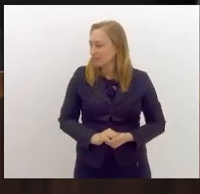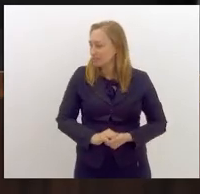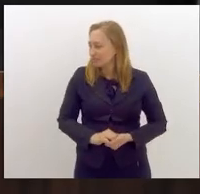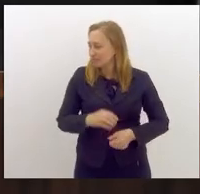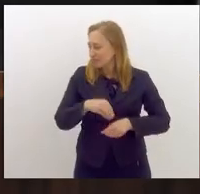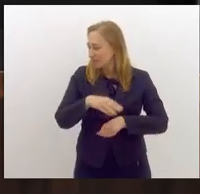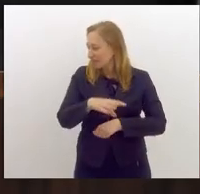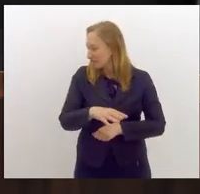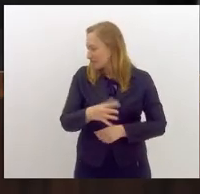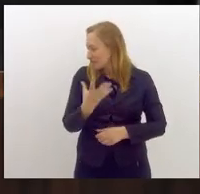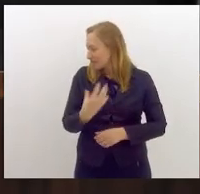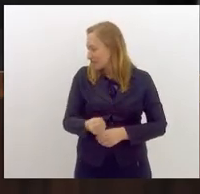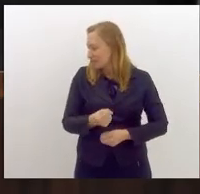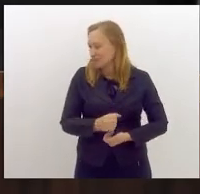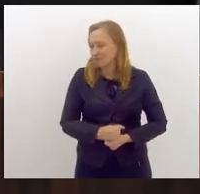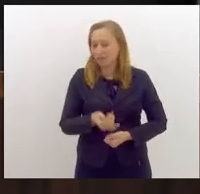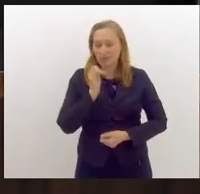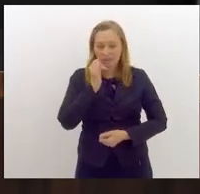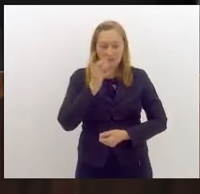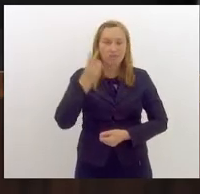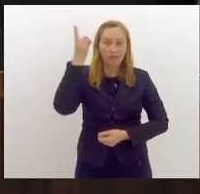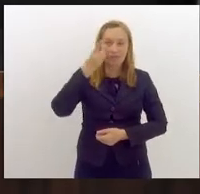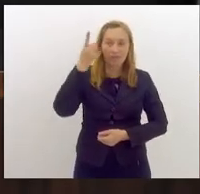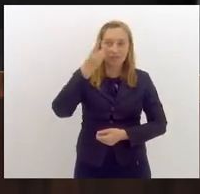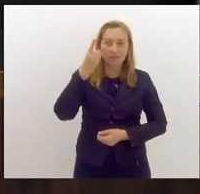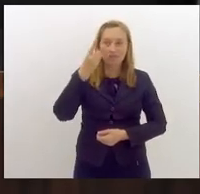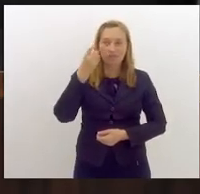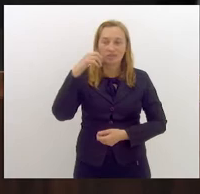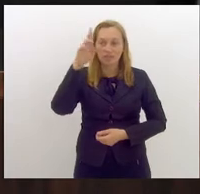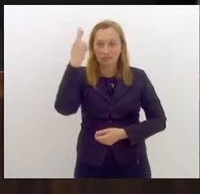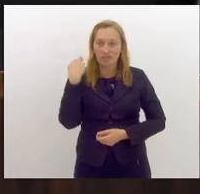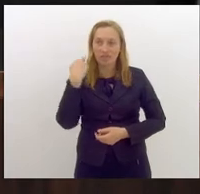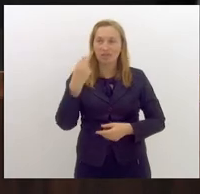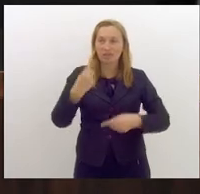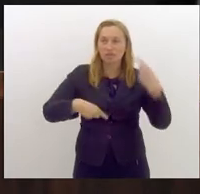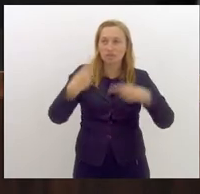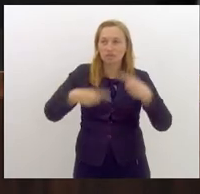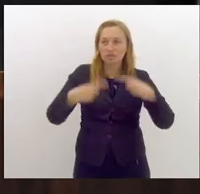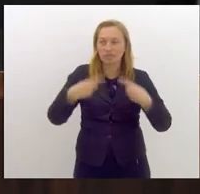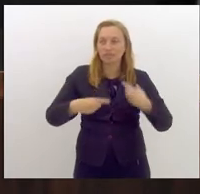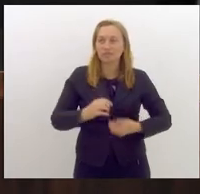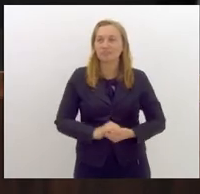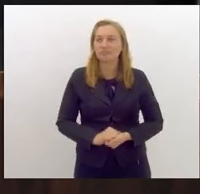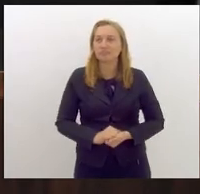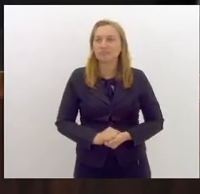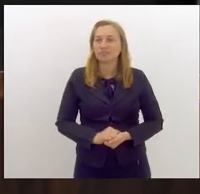de indicação Legislativa favorável relatou Deputado Rosemberg Reis em discussão